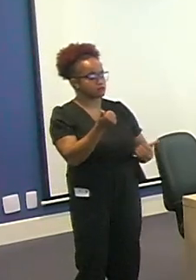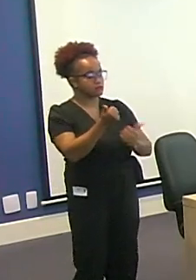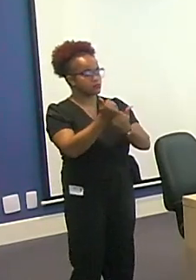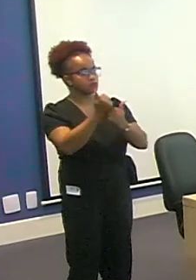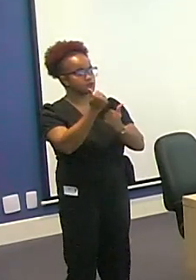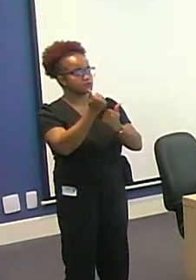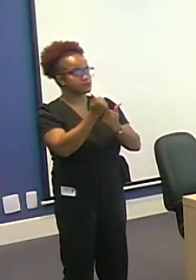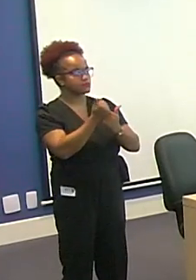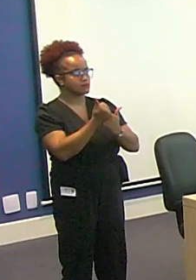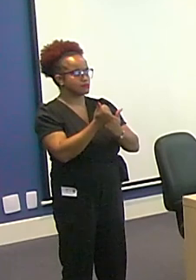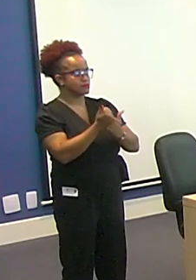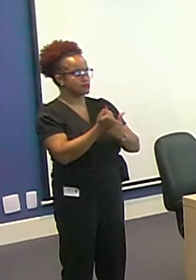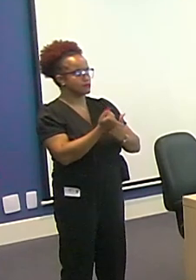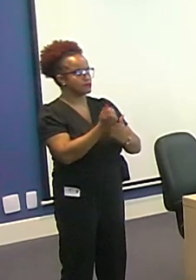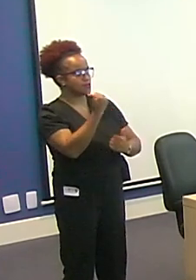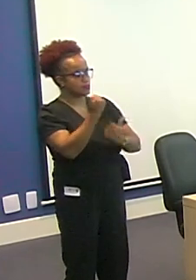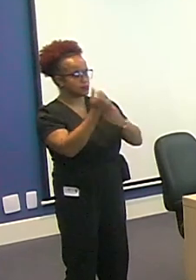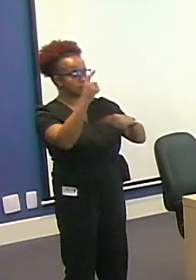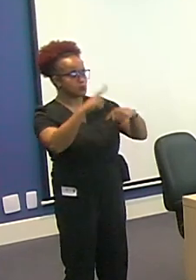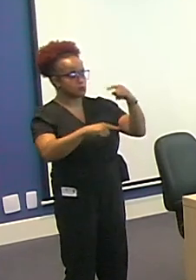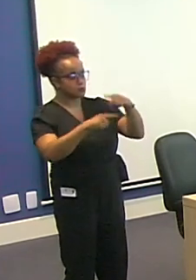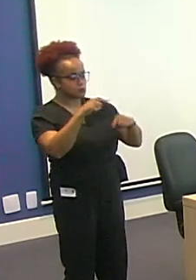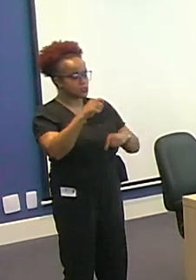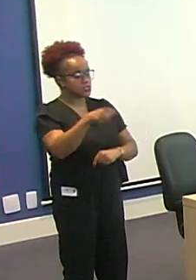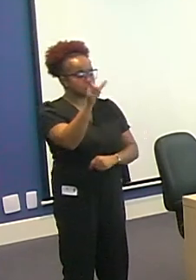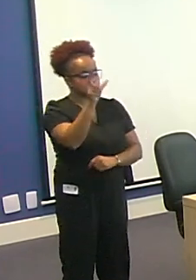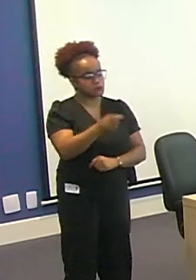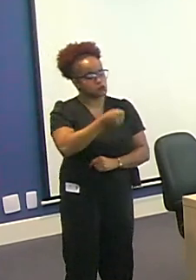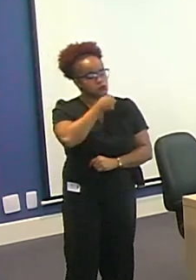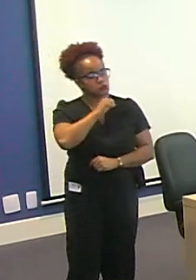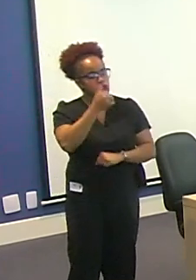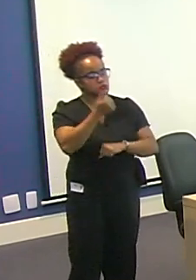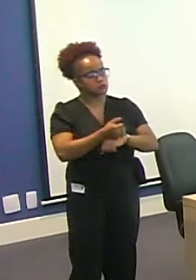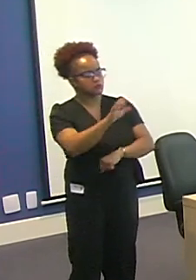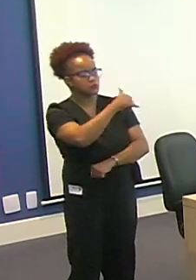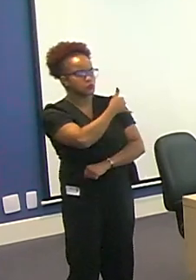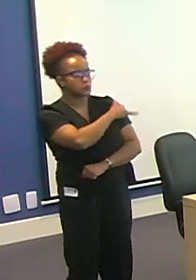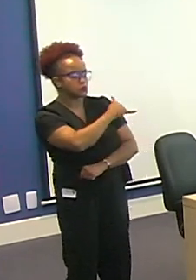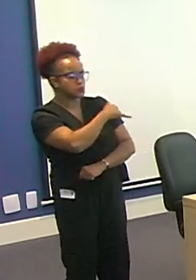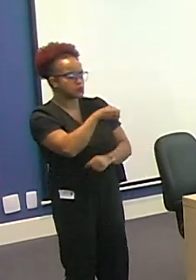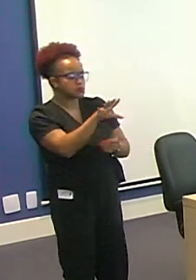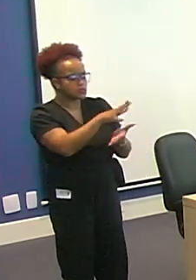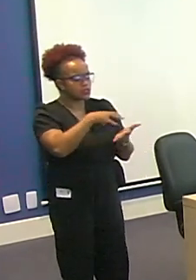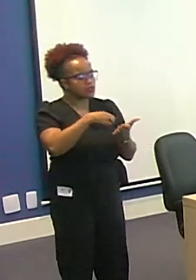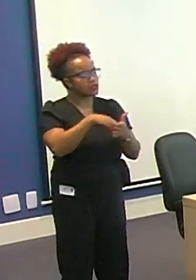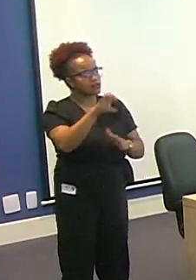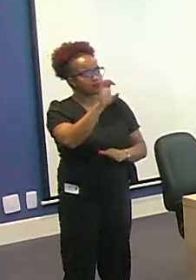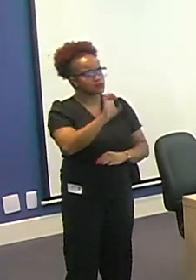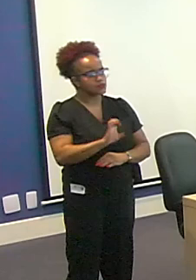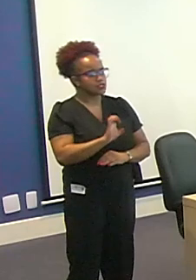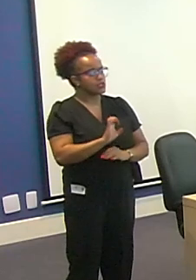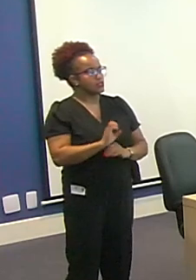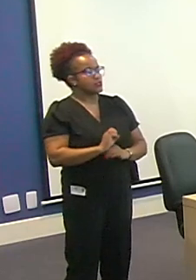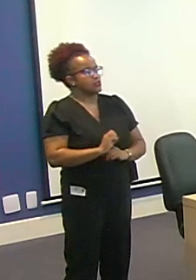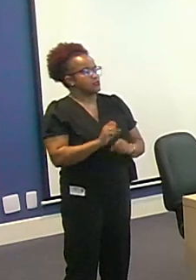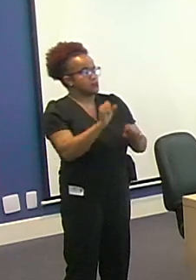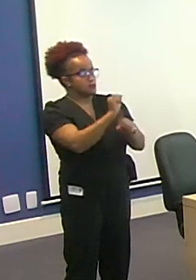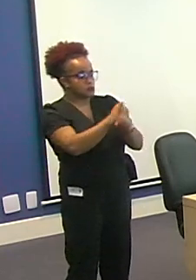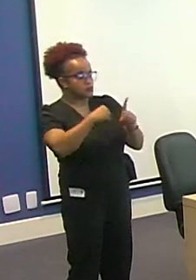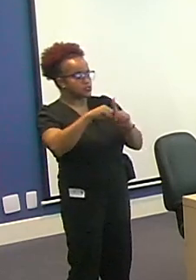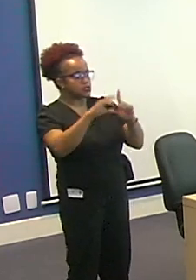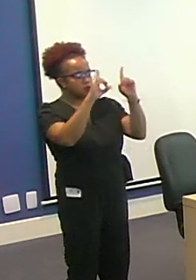políticas públicas para pessoa idosa do Estado do Rio de Janeiro, da Secretaria de Estado de Desenvolvimento Social e